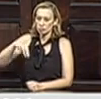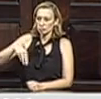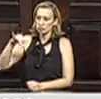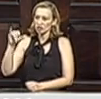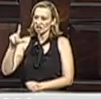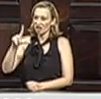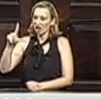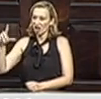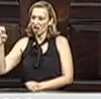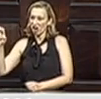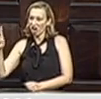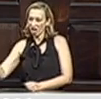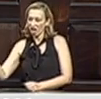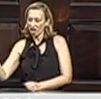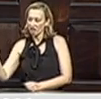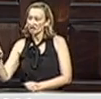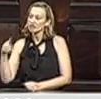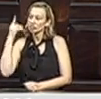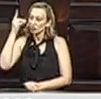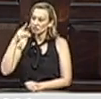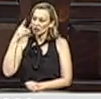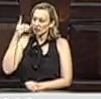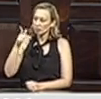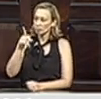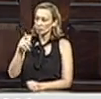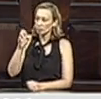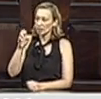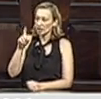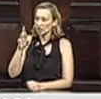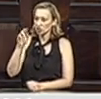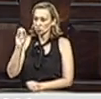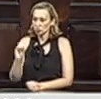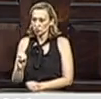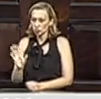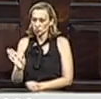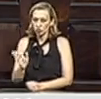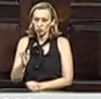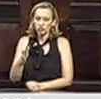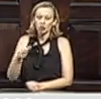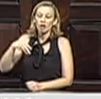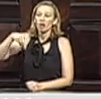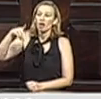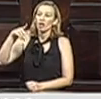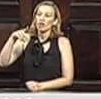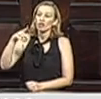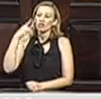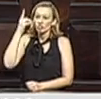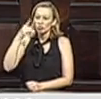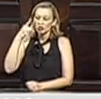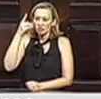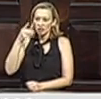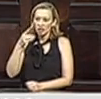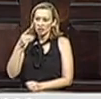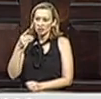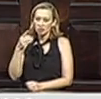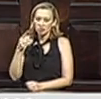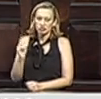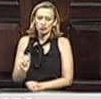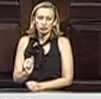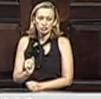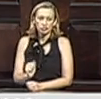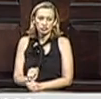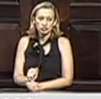deputado Pedro Augusto, deputado Rafael Pisciani, deputado Renato Cozzolino, deputado Rosenberg